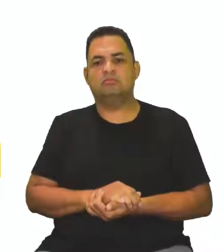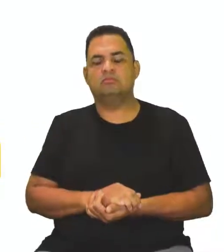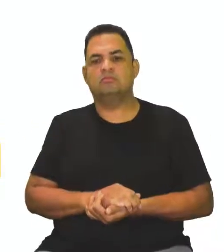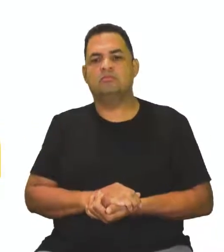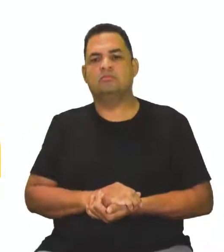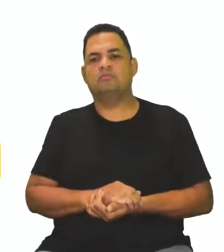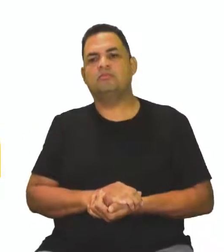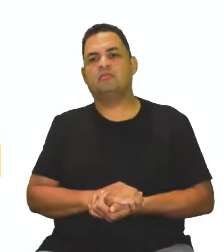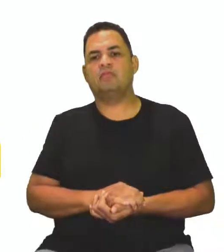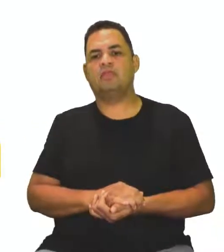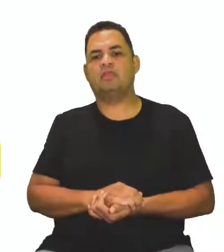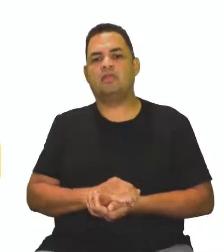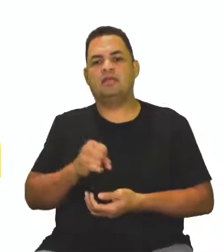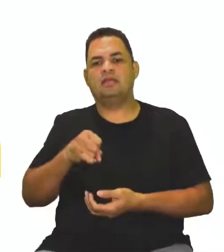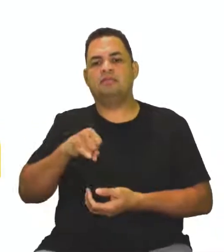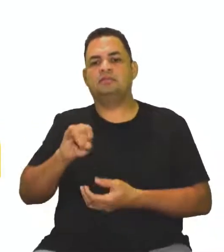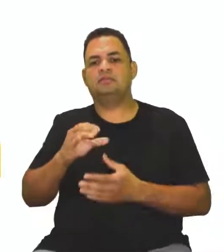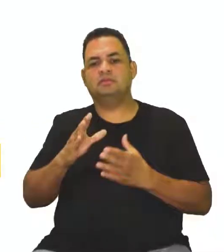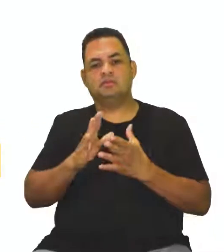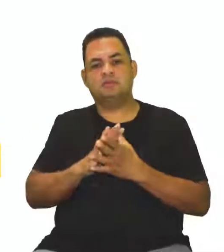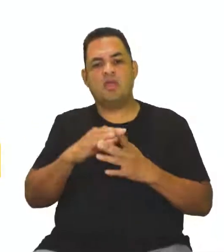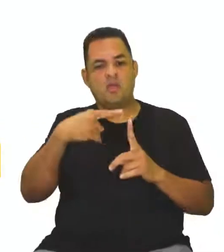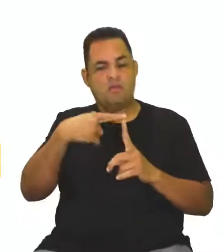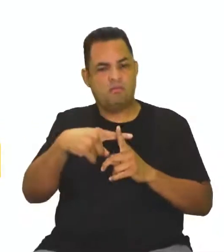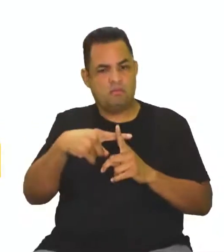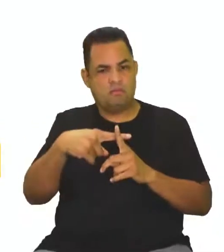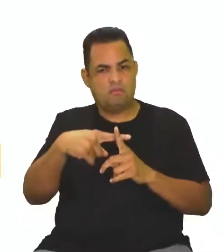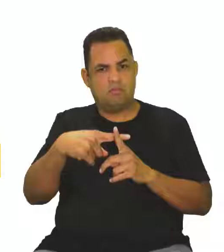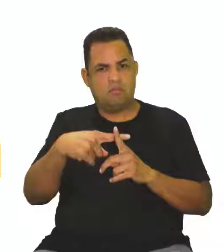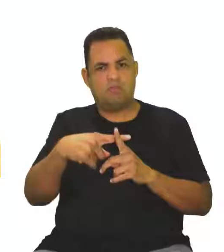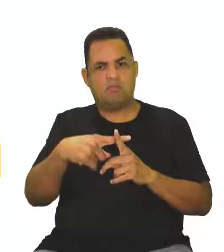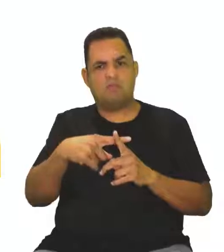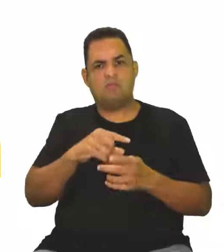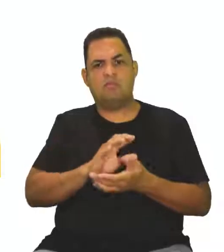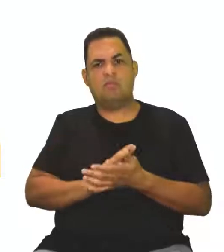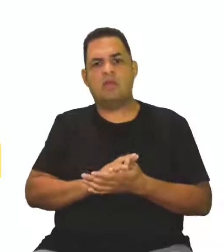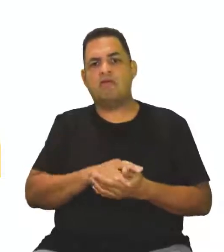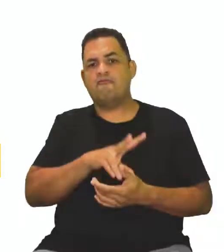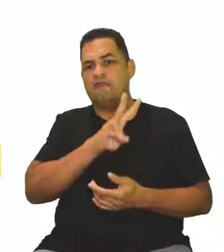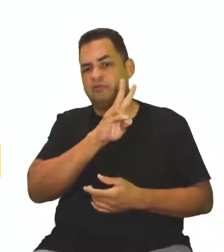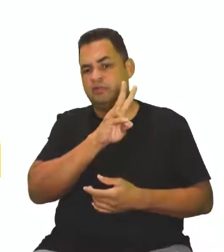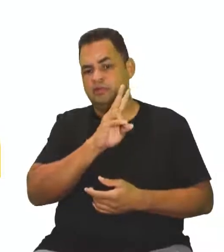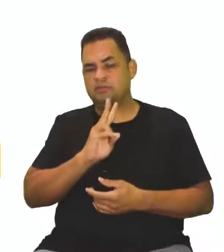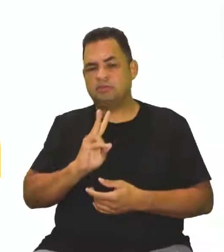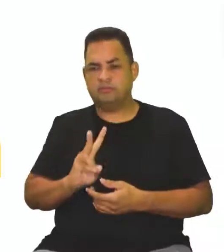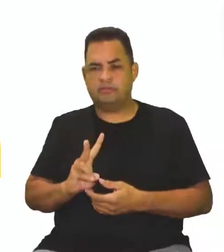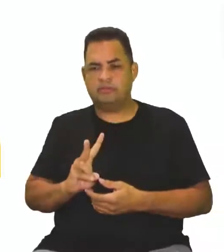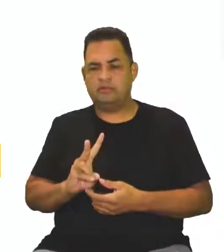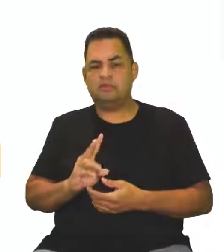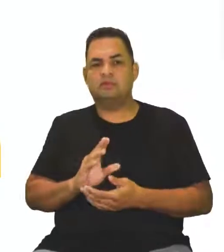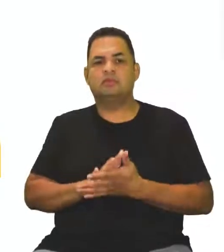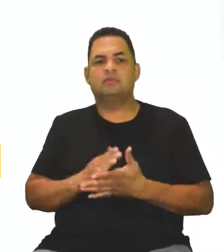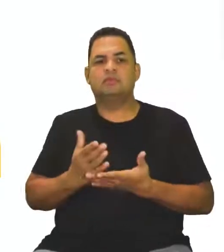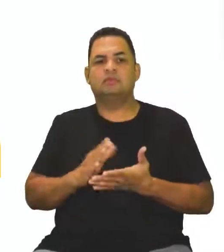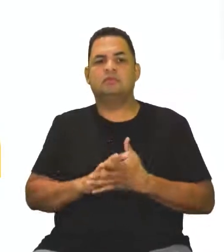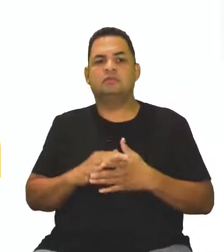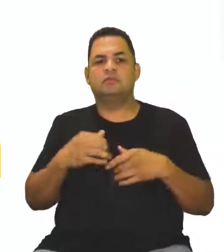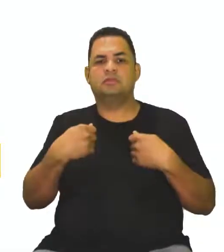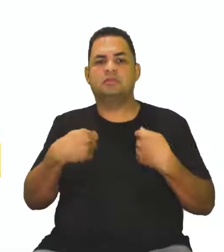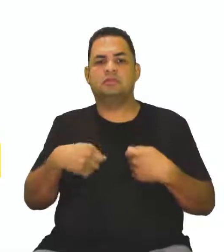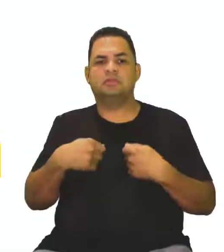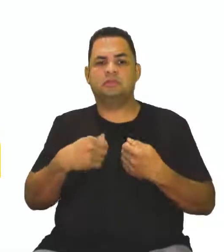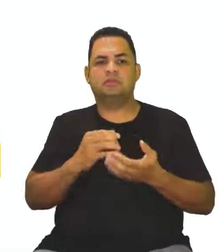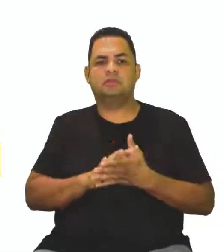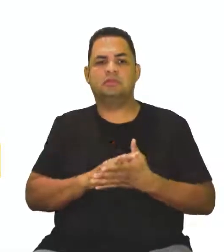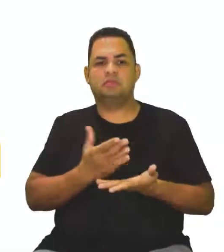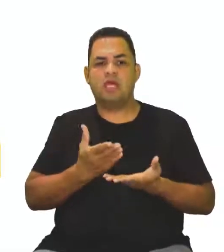vocês também, se você somar a tensão daqui mais a tensão daqui, é claro que tem que dar a tensão de alimentação do